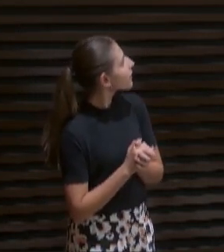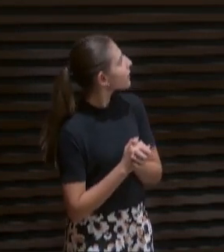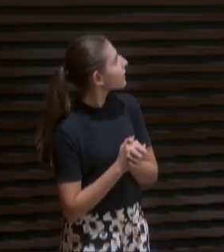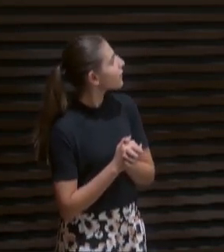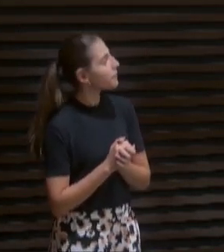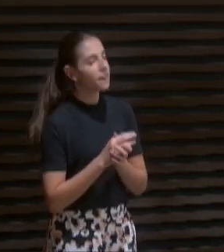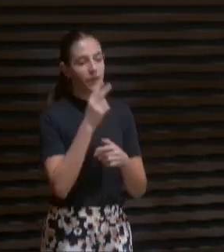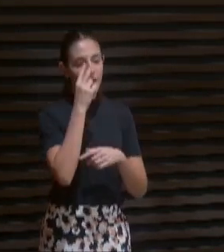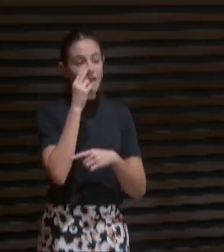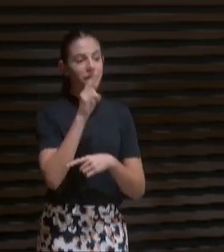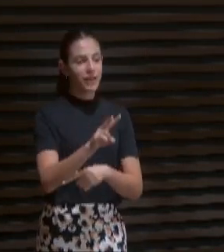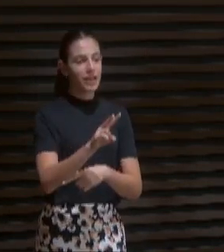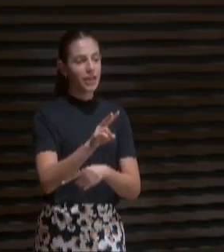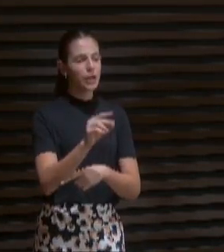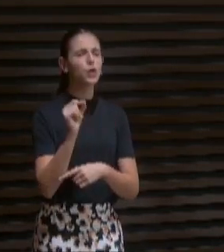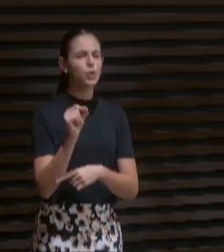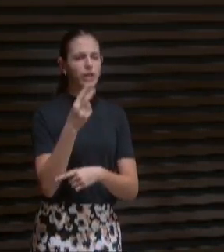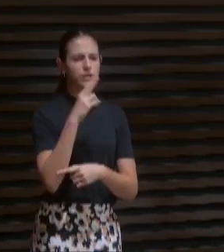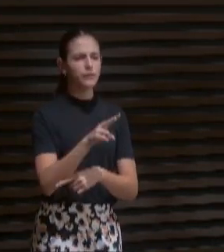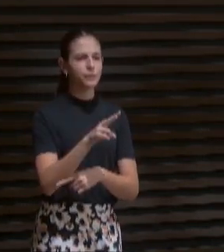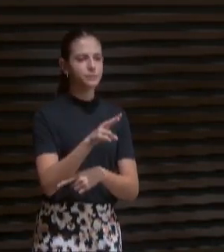que você viu, João? Você sabe que o